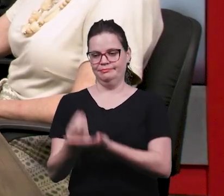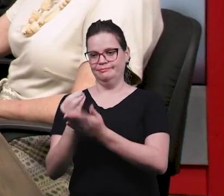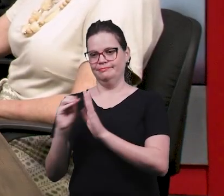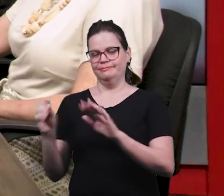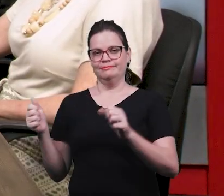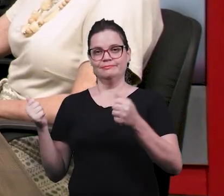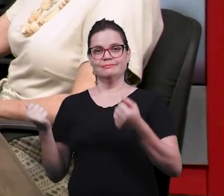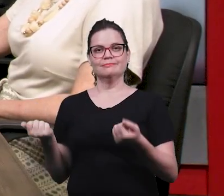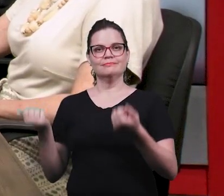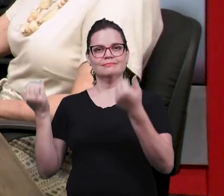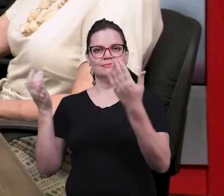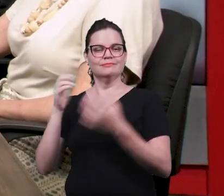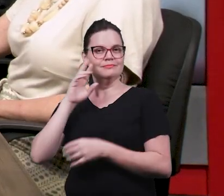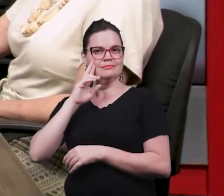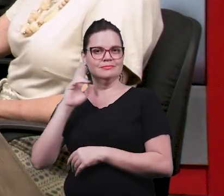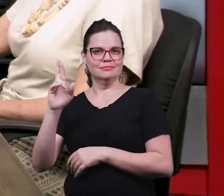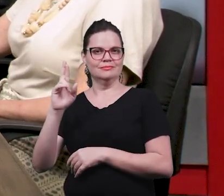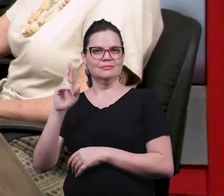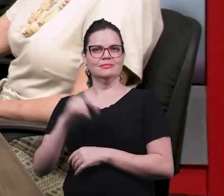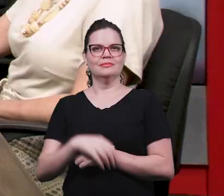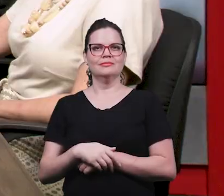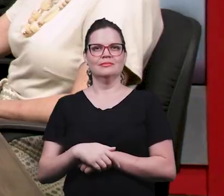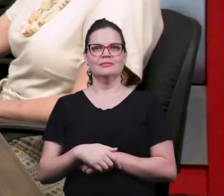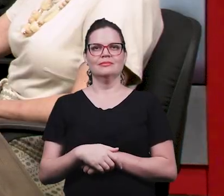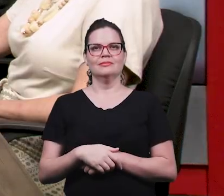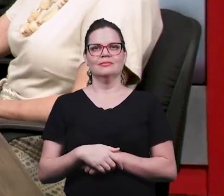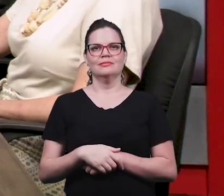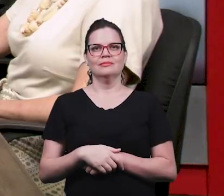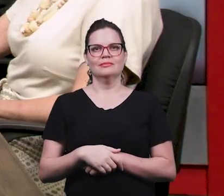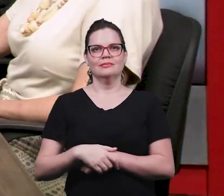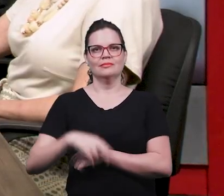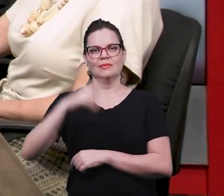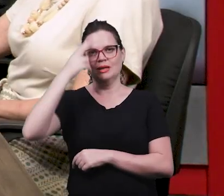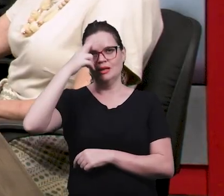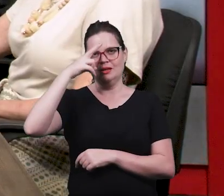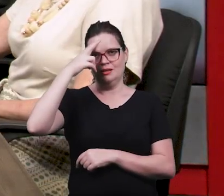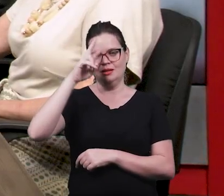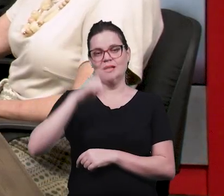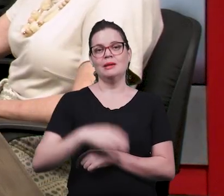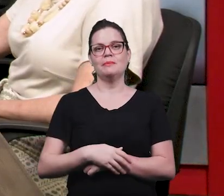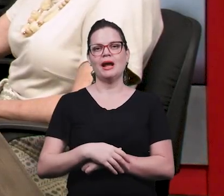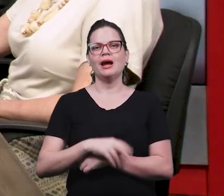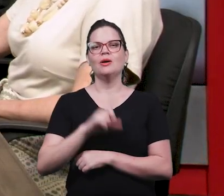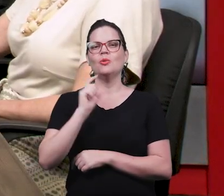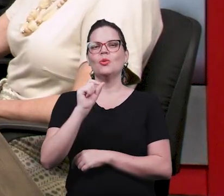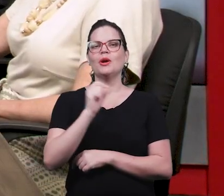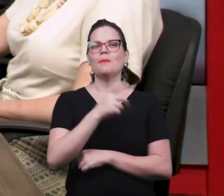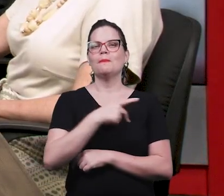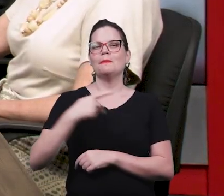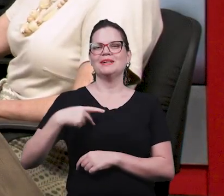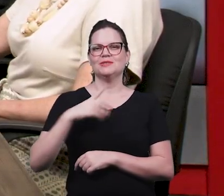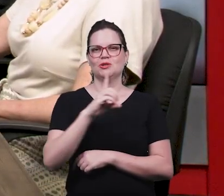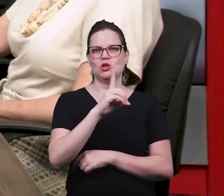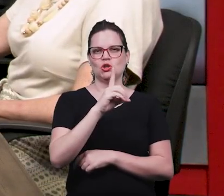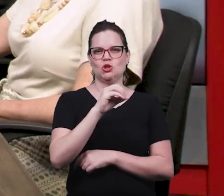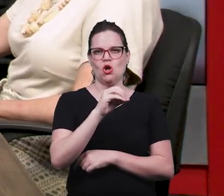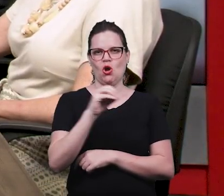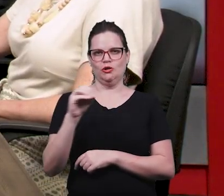e o Senhor, assim, lembrando aquela palavra de pastor Walter, né, Walter Baba, nosso querido pastor Walter Baba,